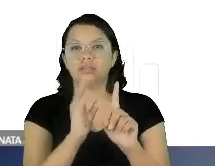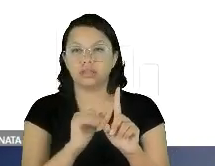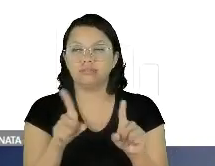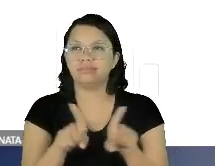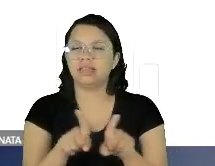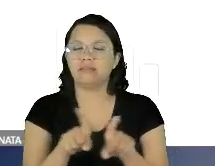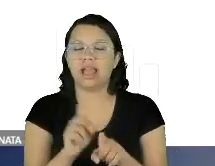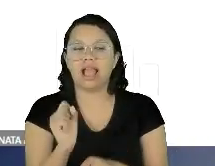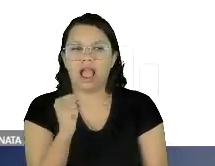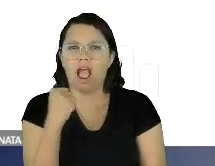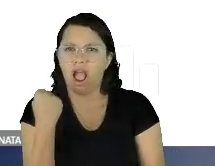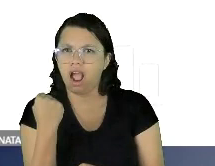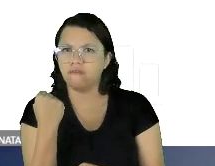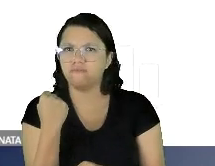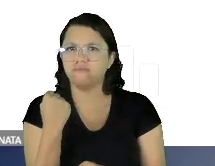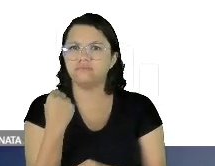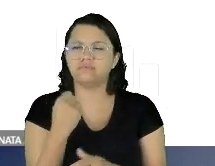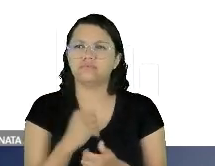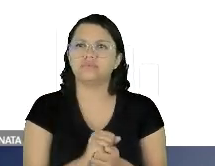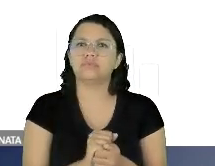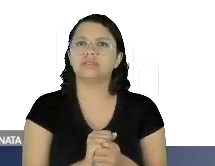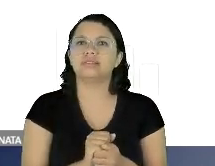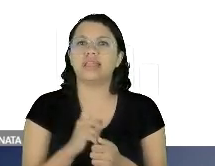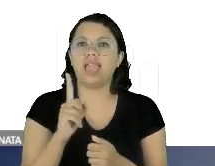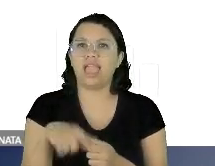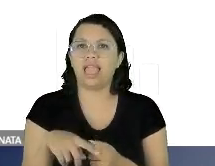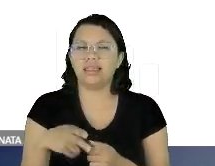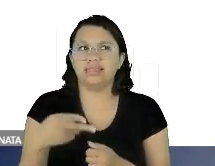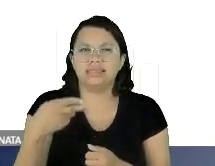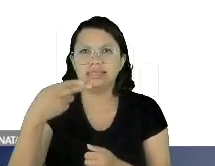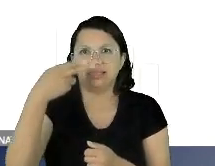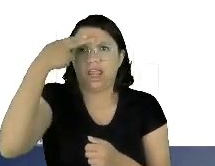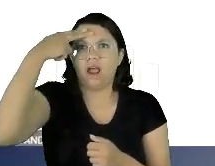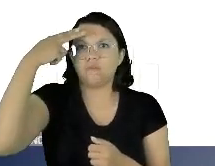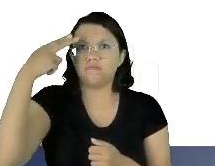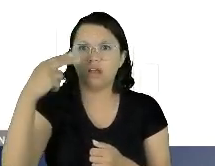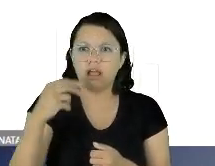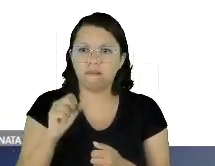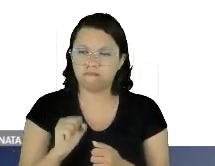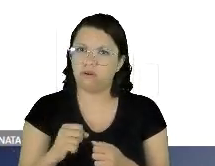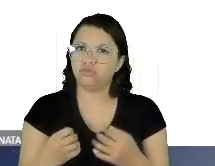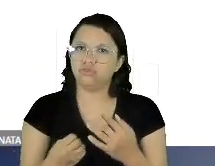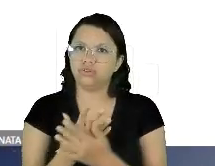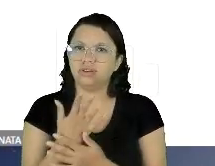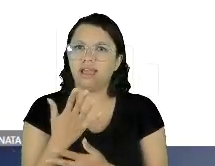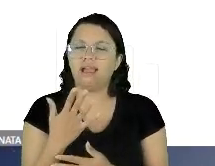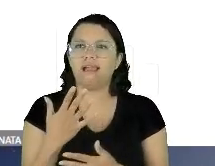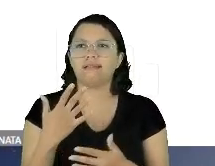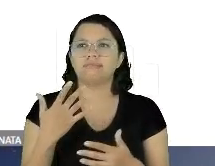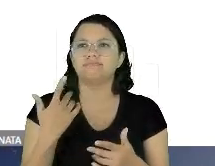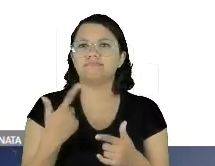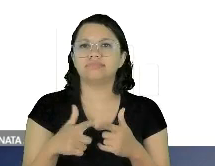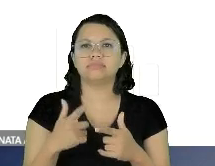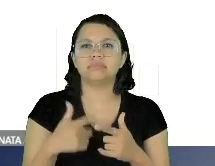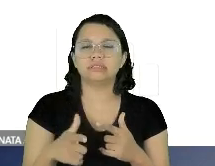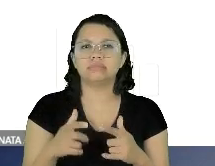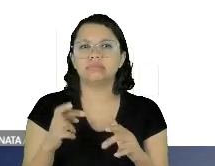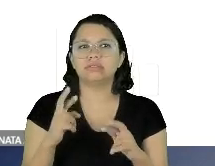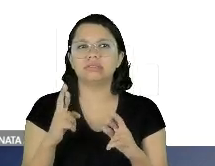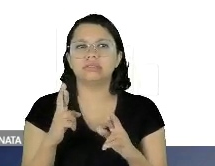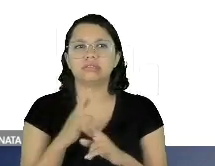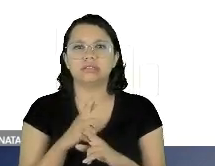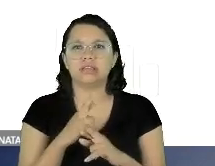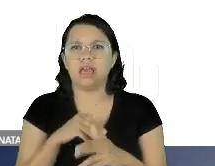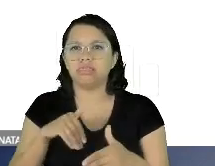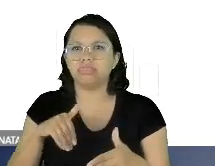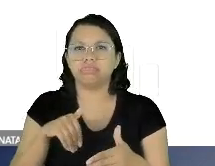grave, ele é traumático, ele pode gerar, inclusive, casos de demissão,